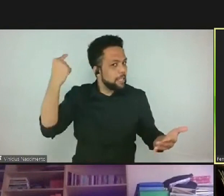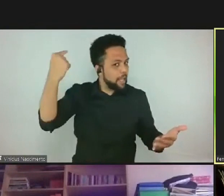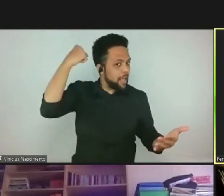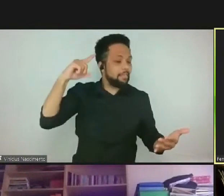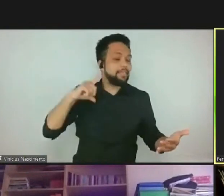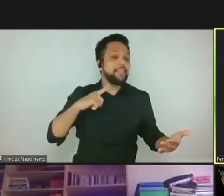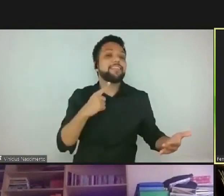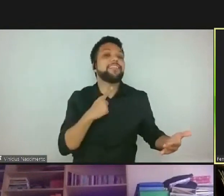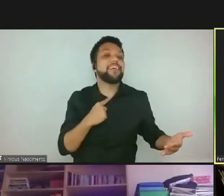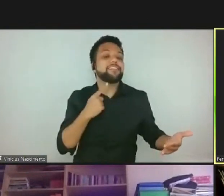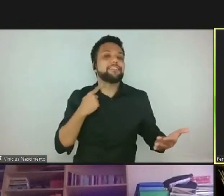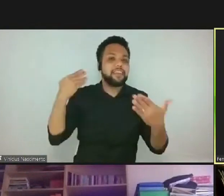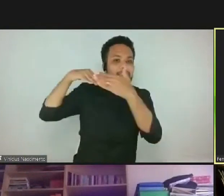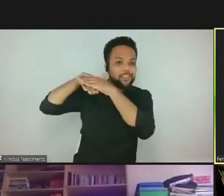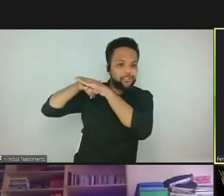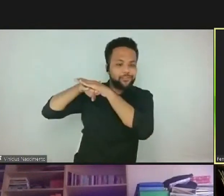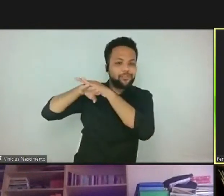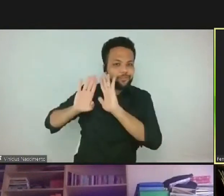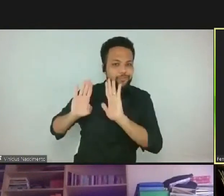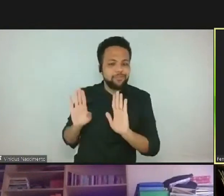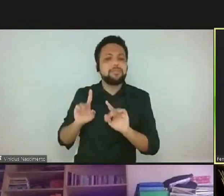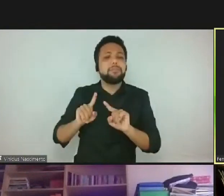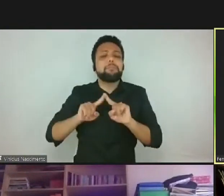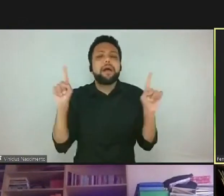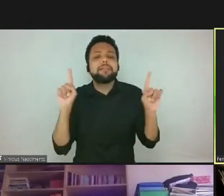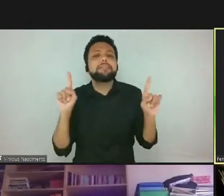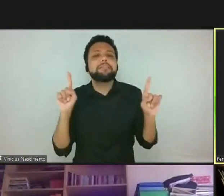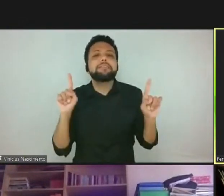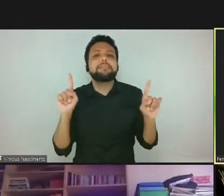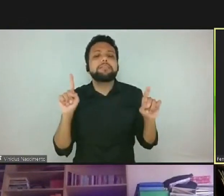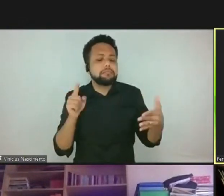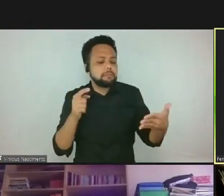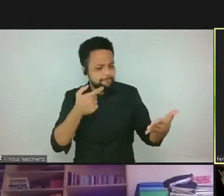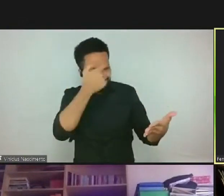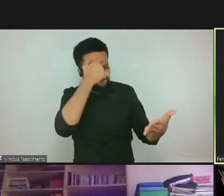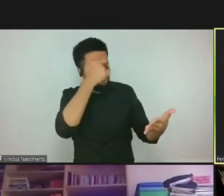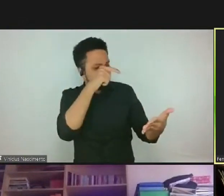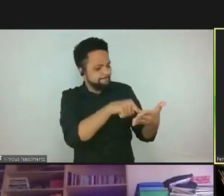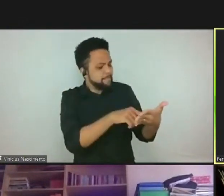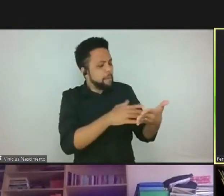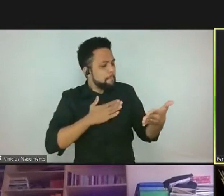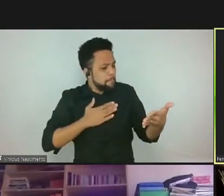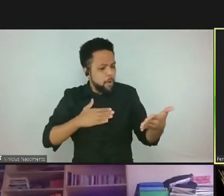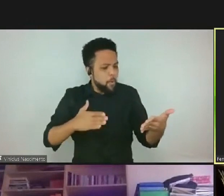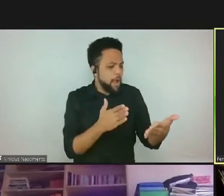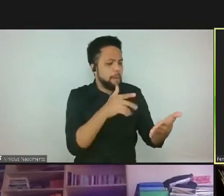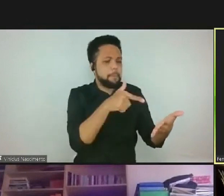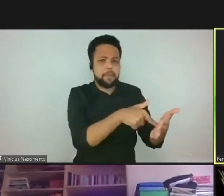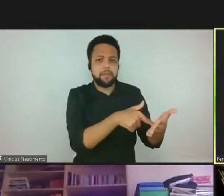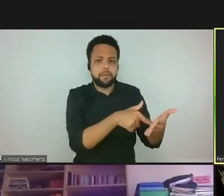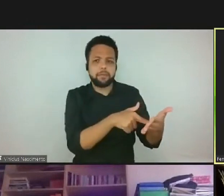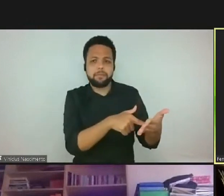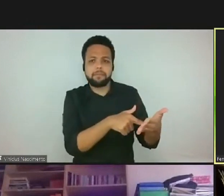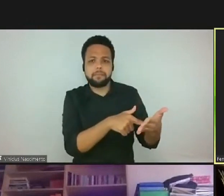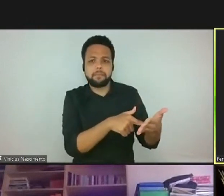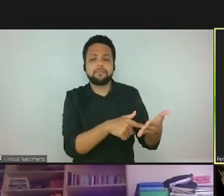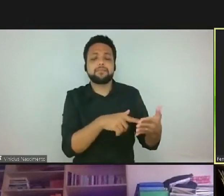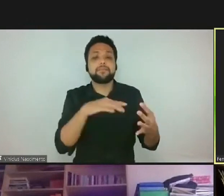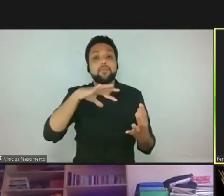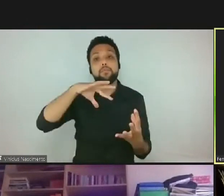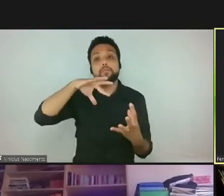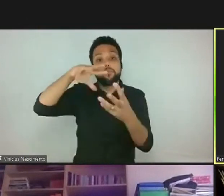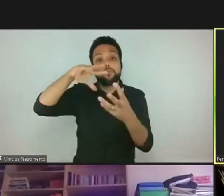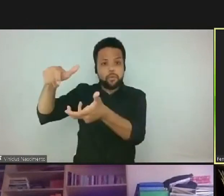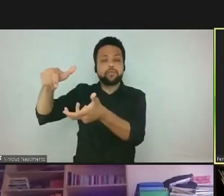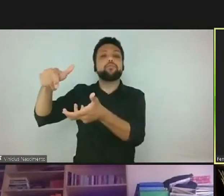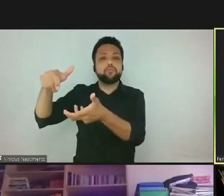desviar por algo que não possa ser o seu próprio caminho, né? O mundo produz uma série